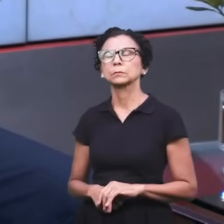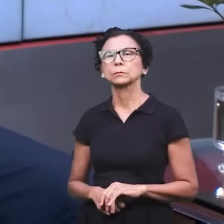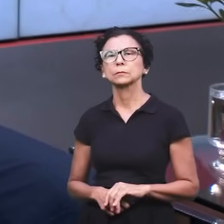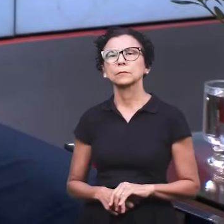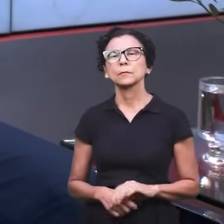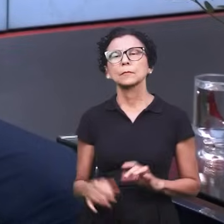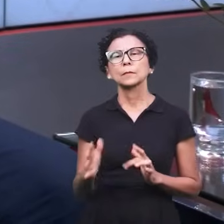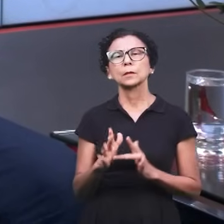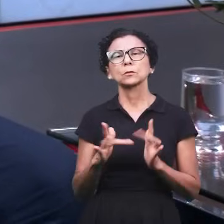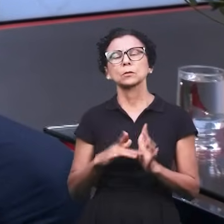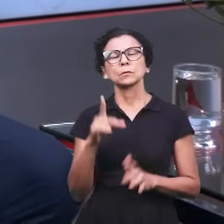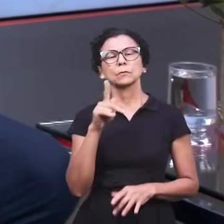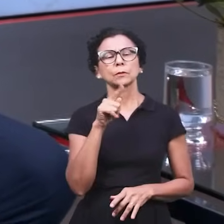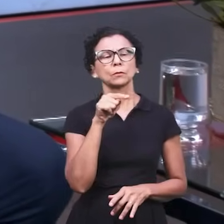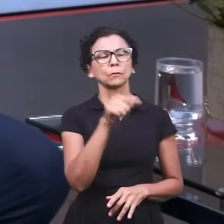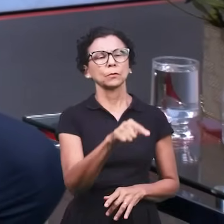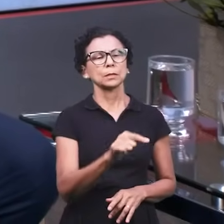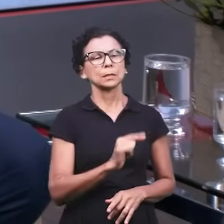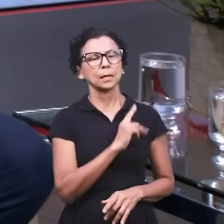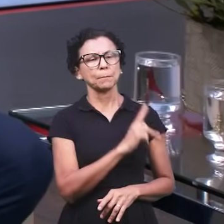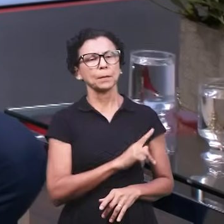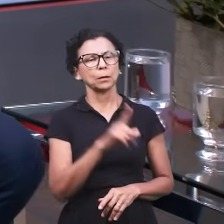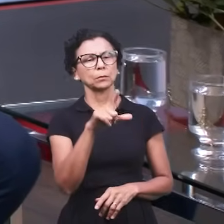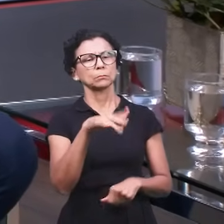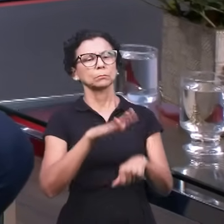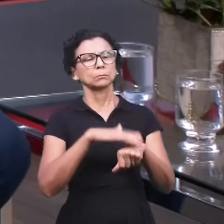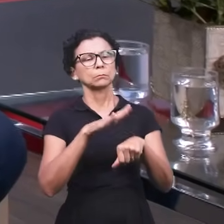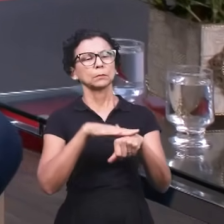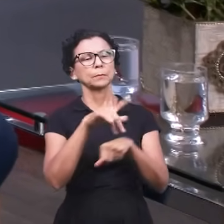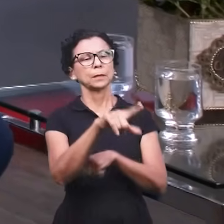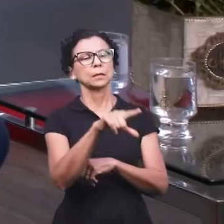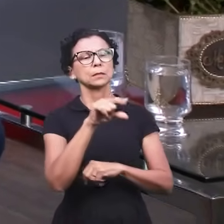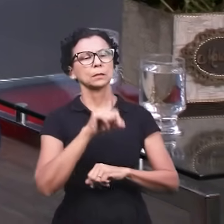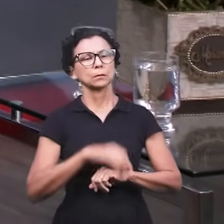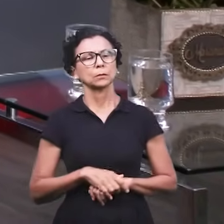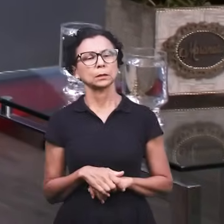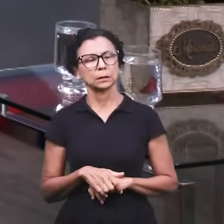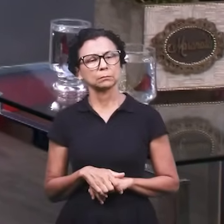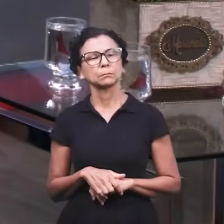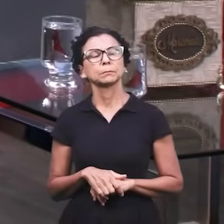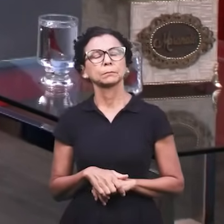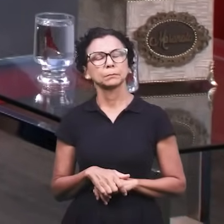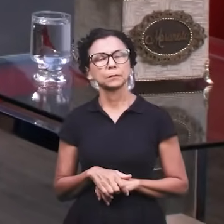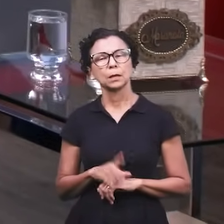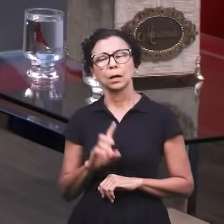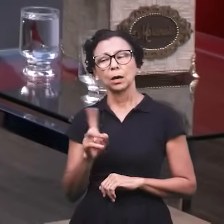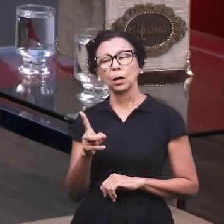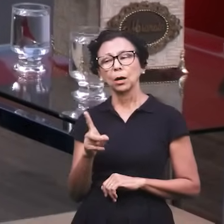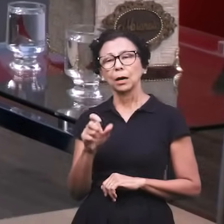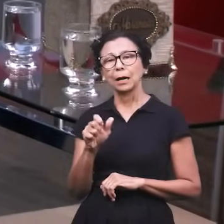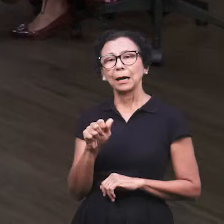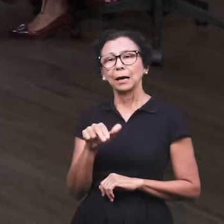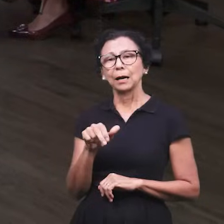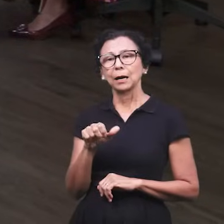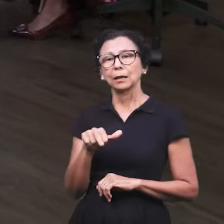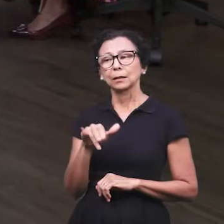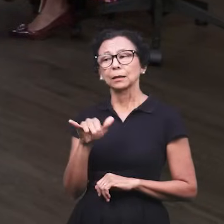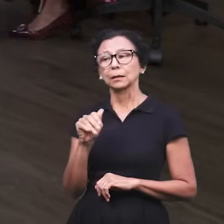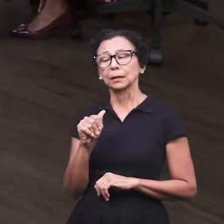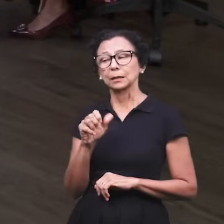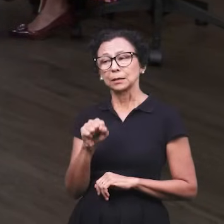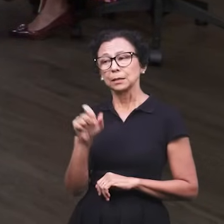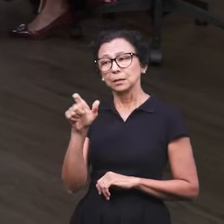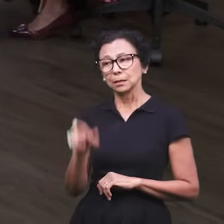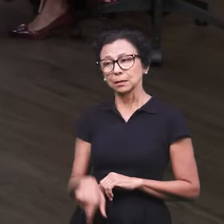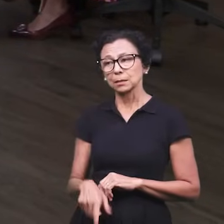disse, esse é para mim um vaso escolhido, e Ananias, você vai ver o quanto ele vai padecer pelo meu